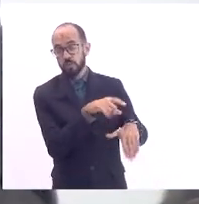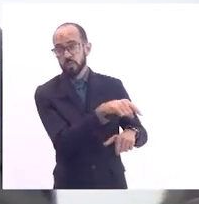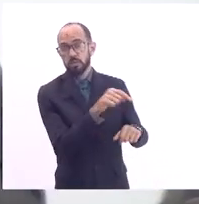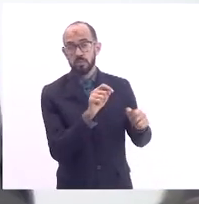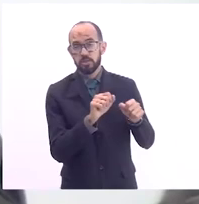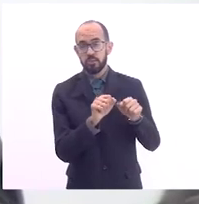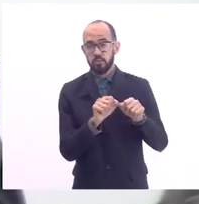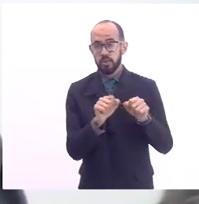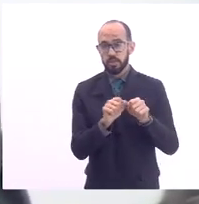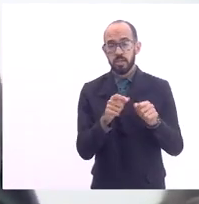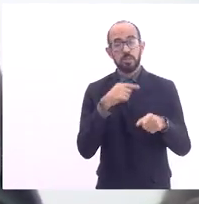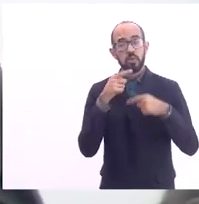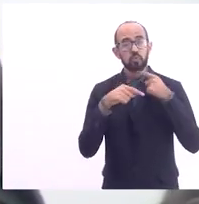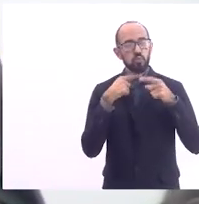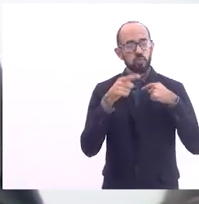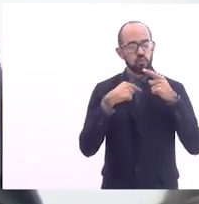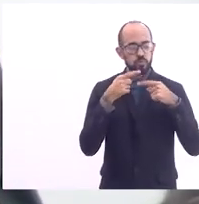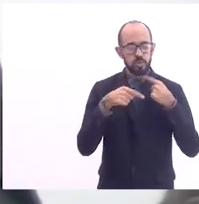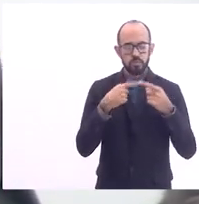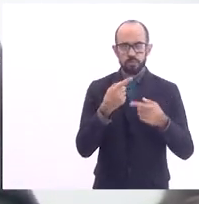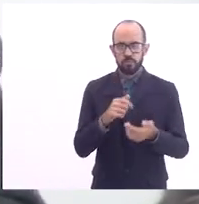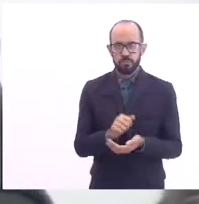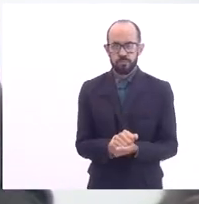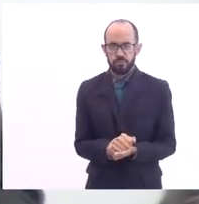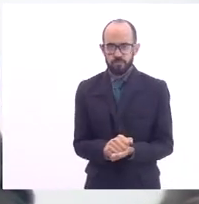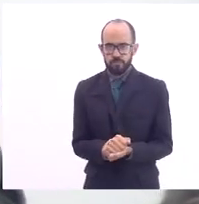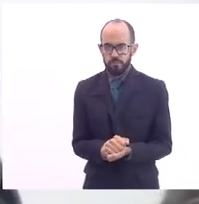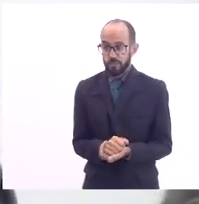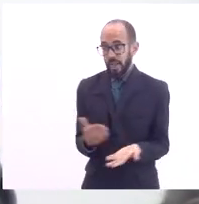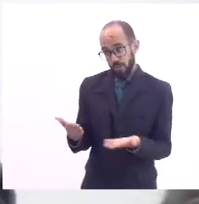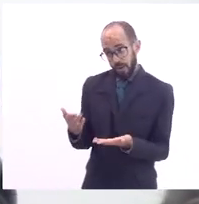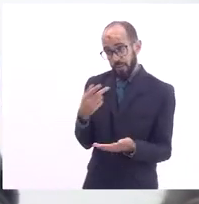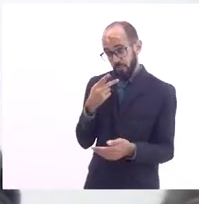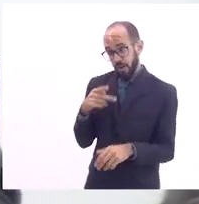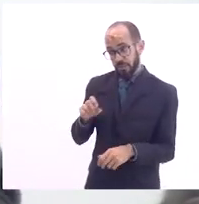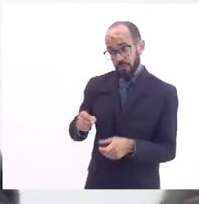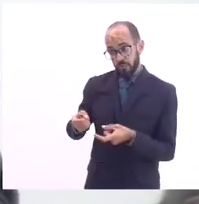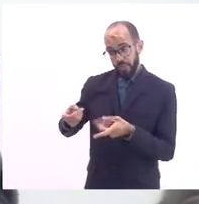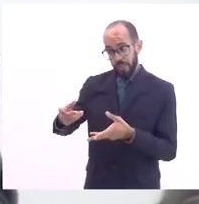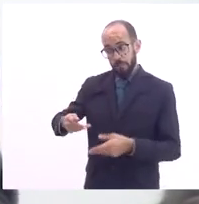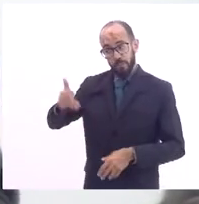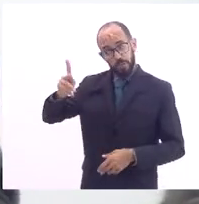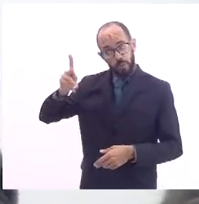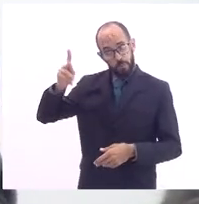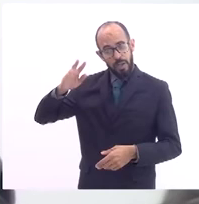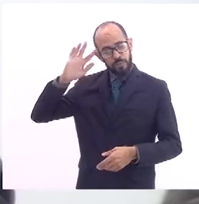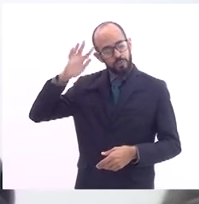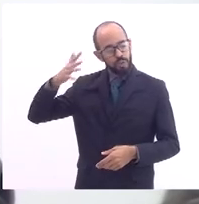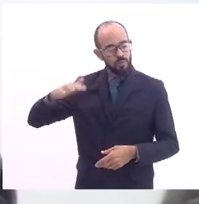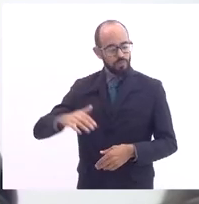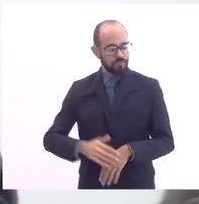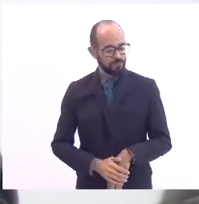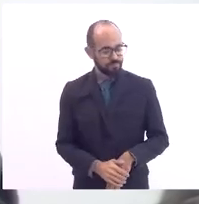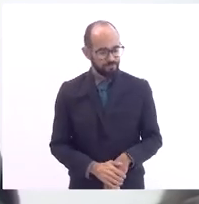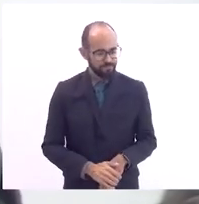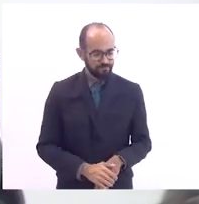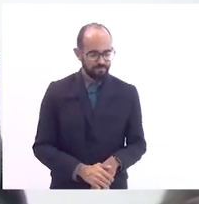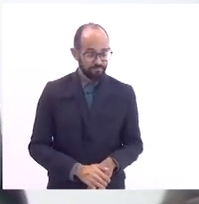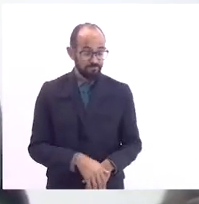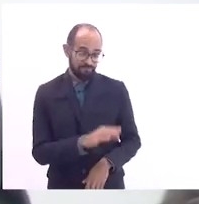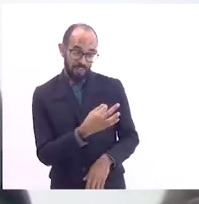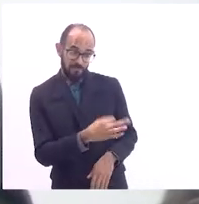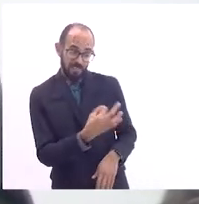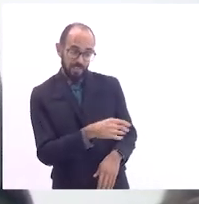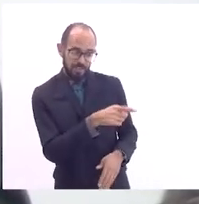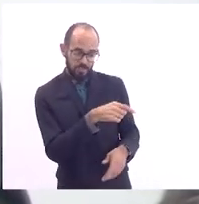de indagação. Estou dizendo que privatizar a Petrobras vai resolver, né? Eu vou chegar lá. E aí, também tem